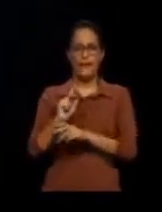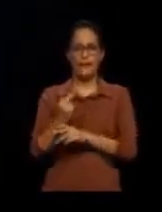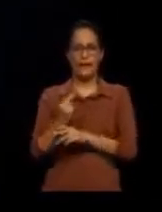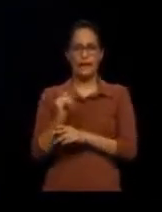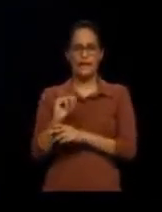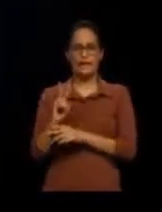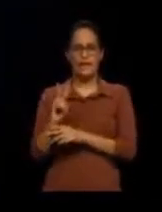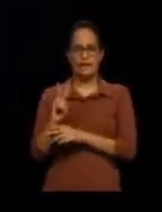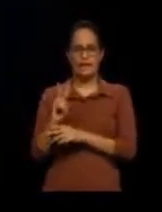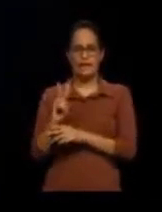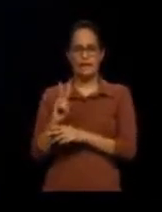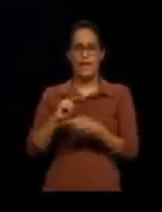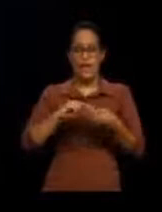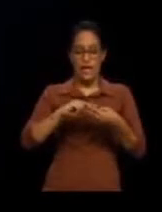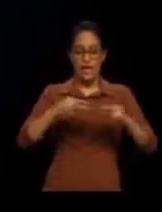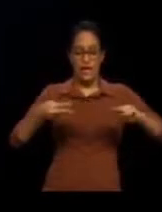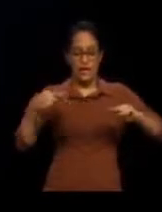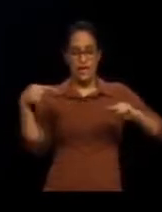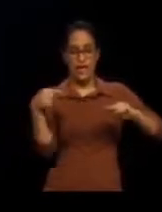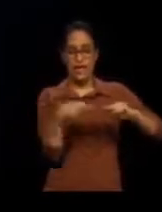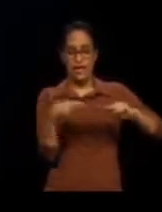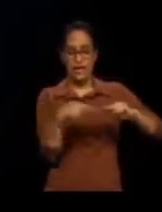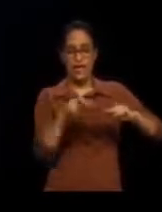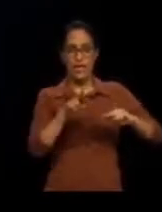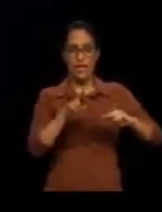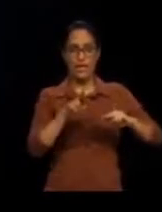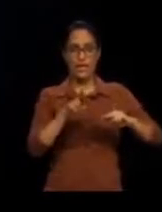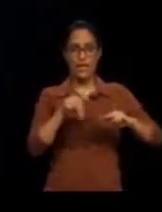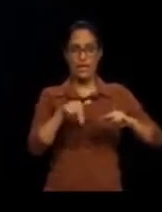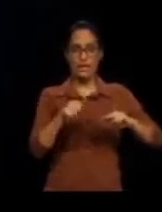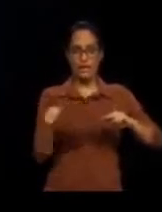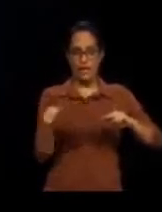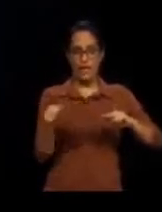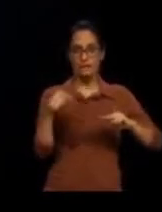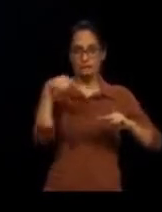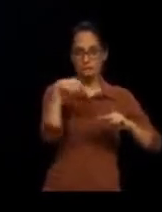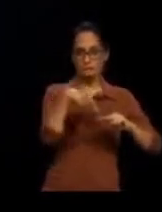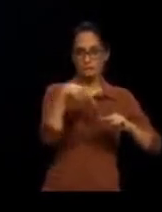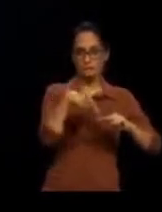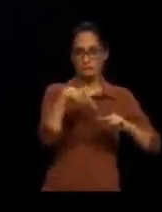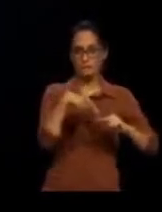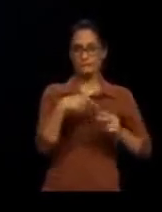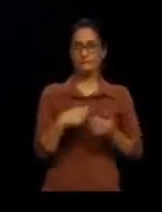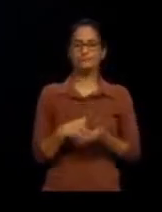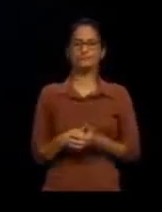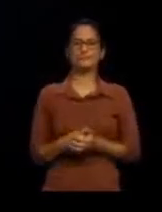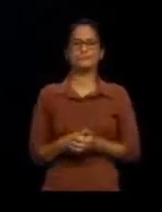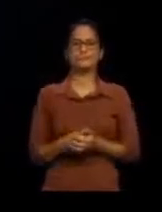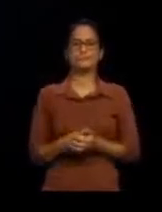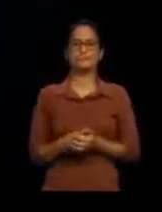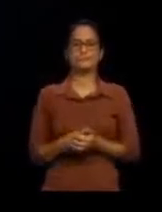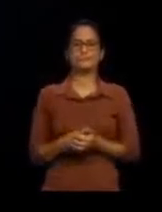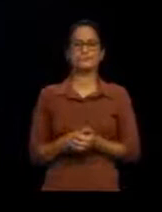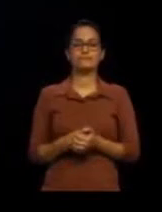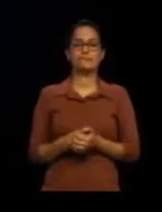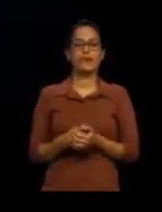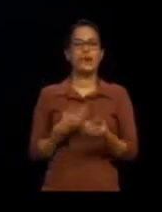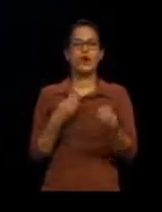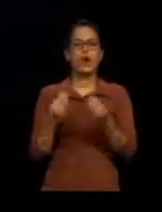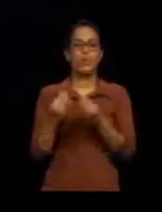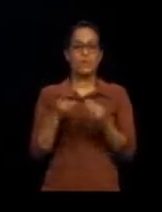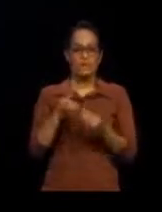um vírus de RNA, né? Se ele é um vírus de RNA, ele não vai conseguir